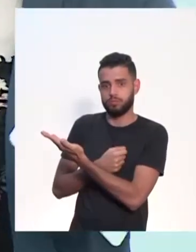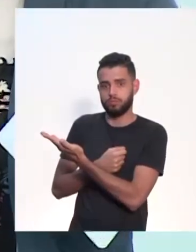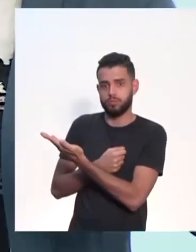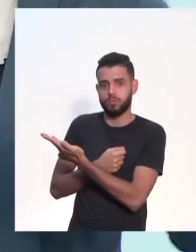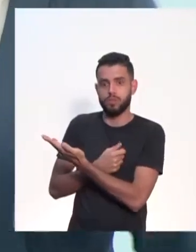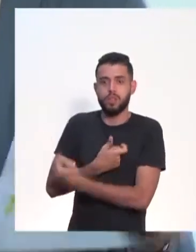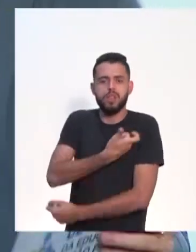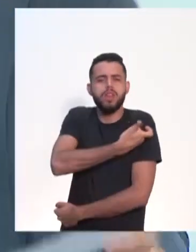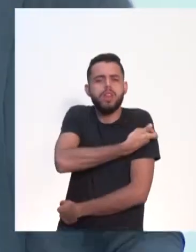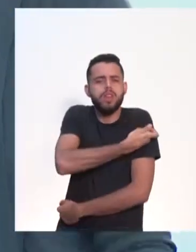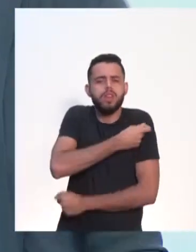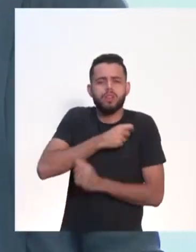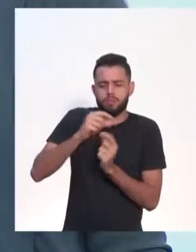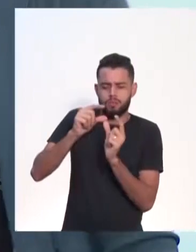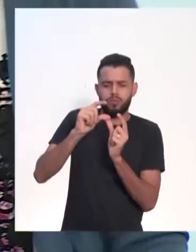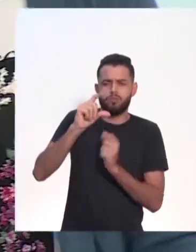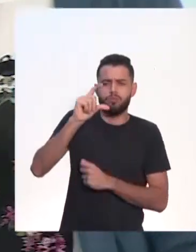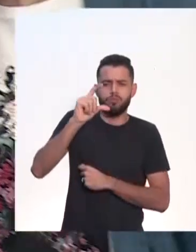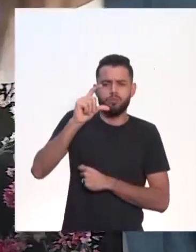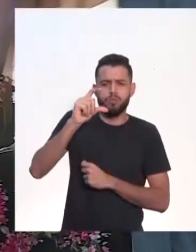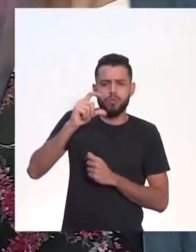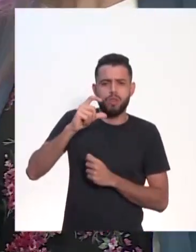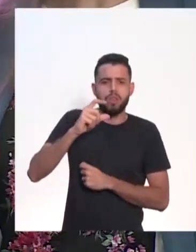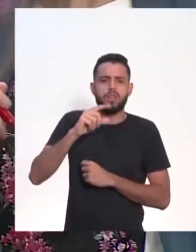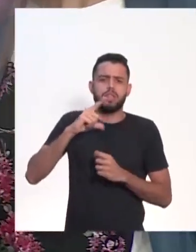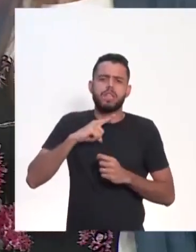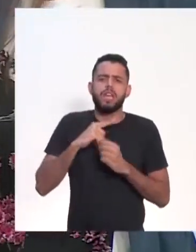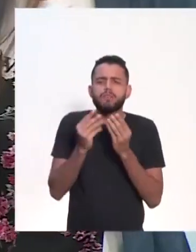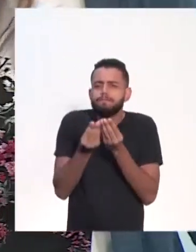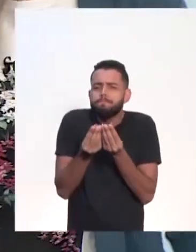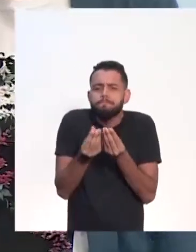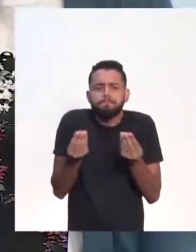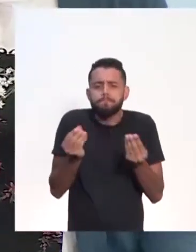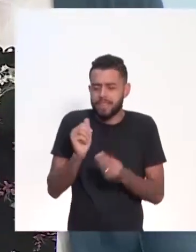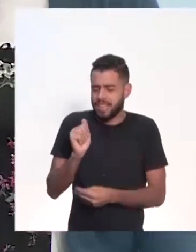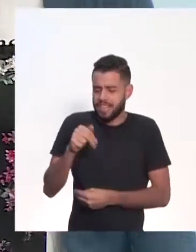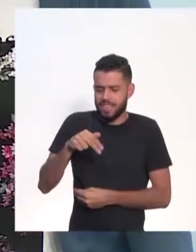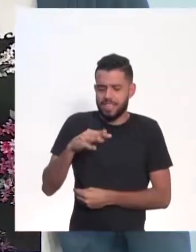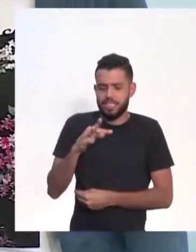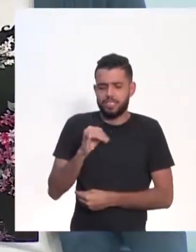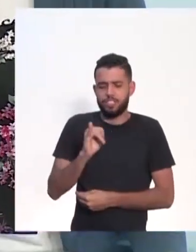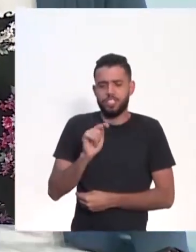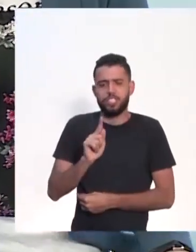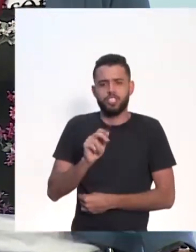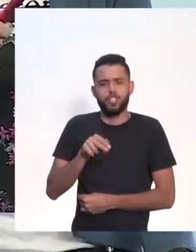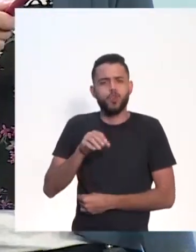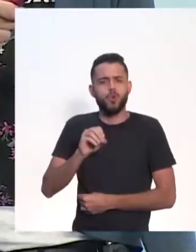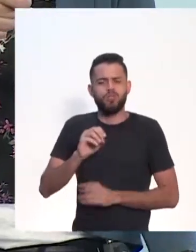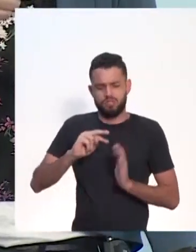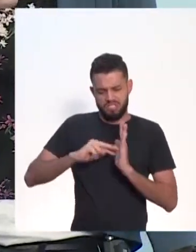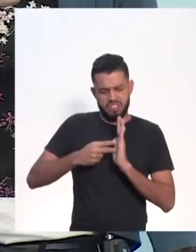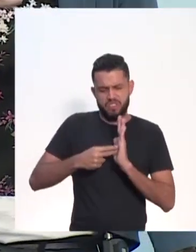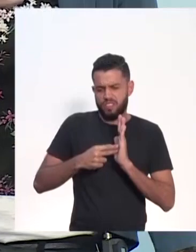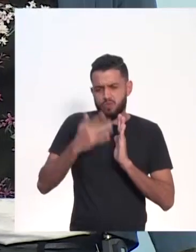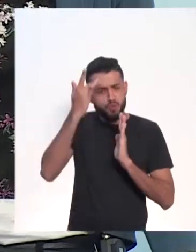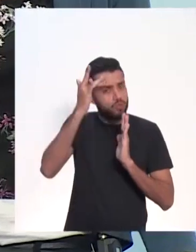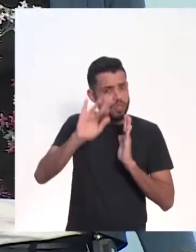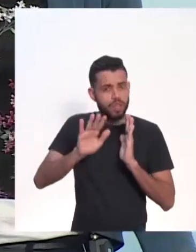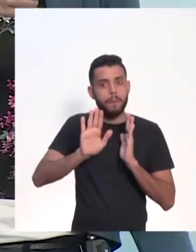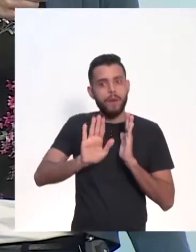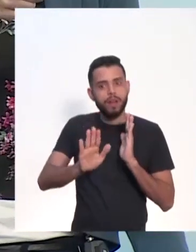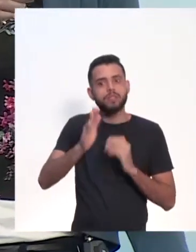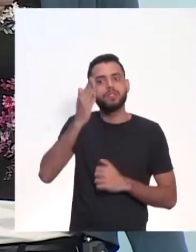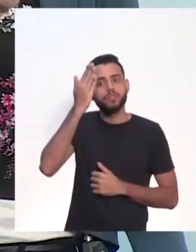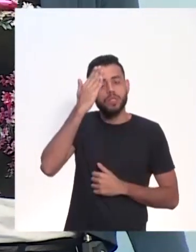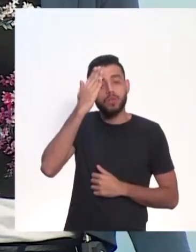tem algum antígeno. Eu não sei ainda ao certo o que significa a palavra antígeno, mas eu sei que é